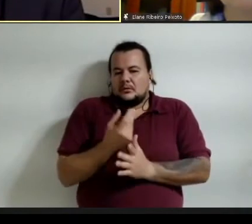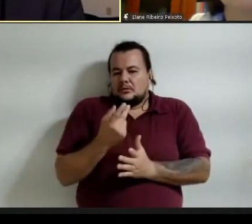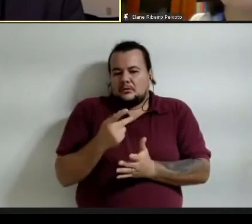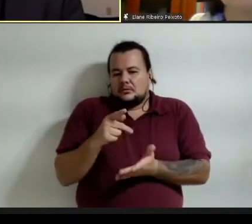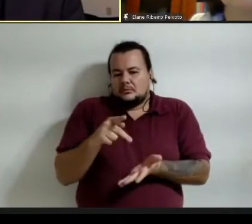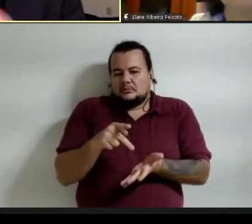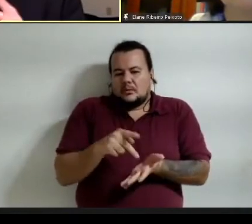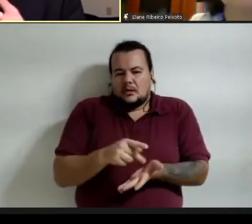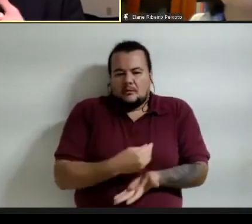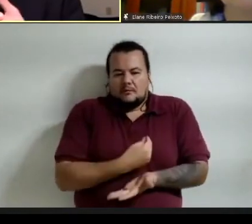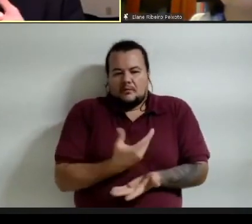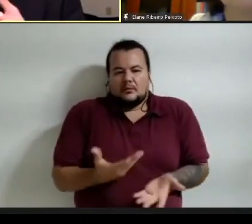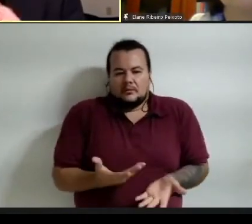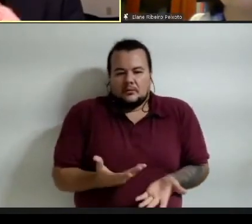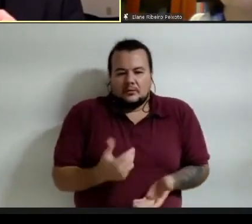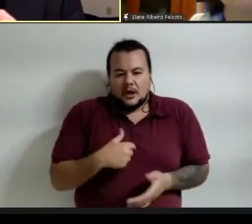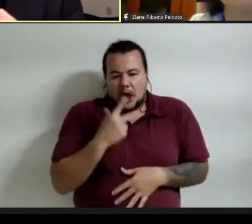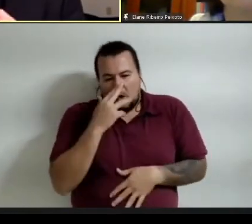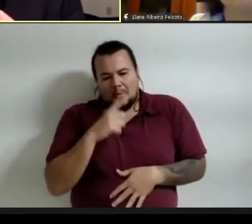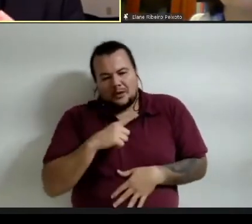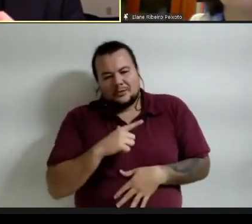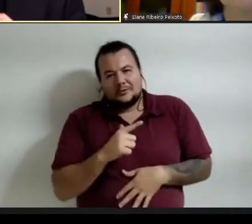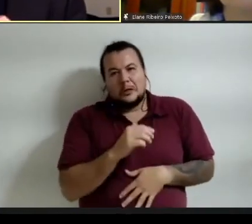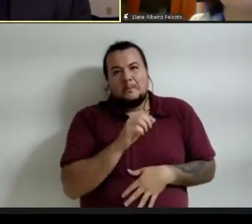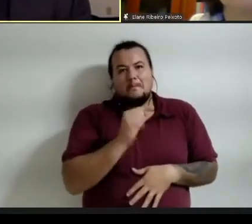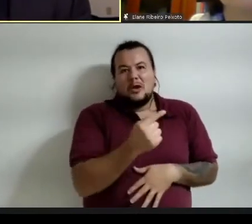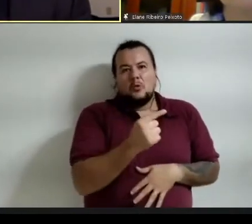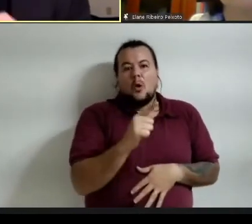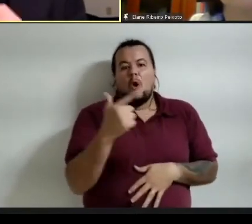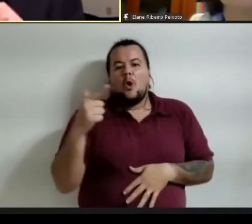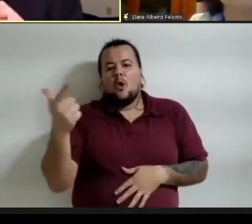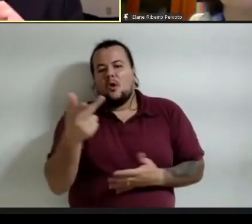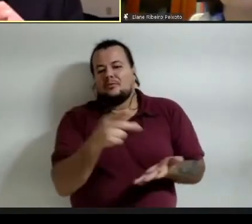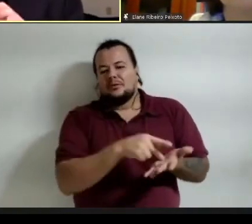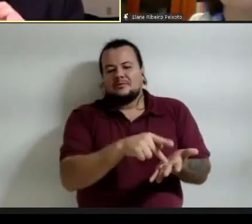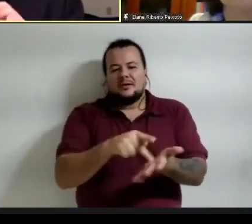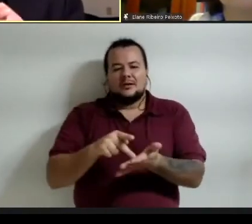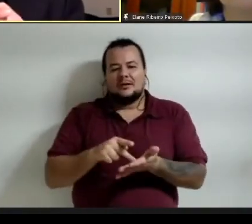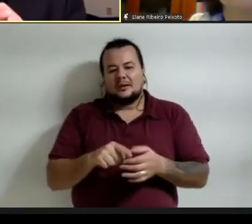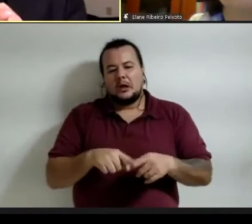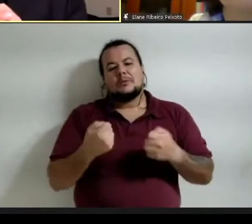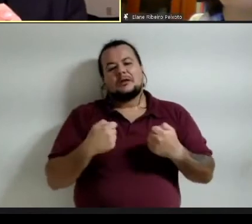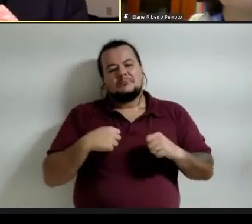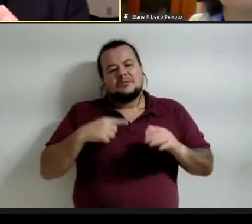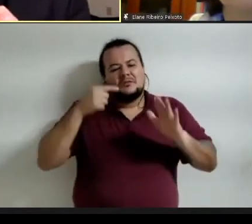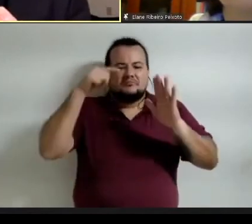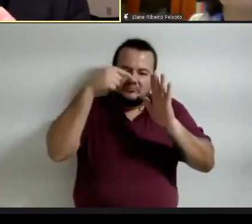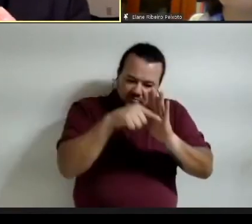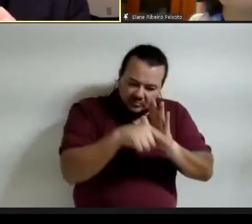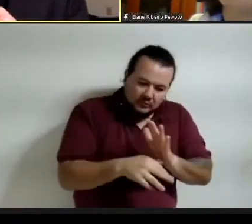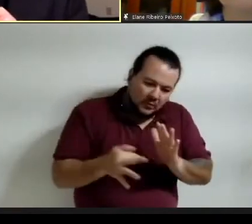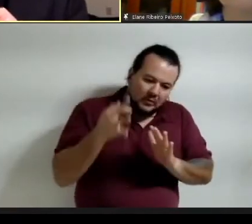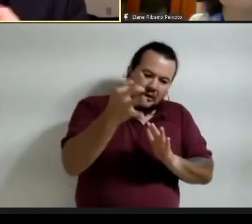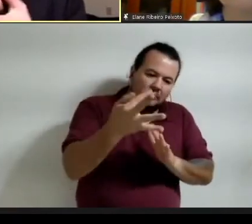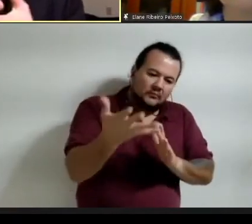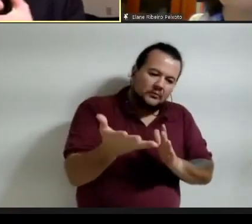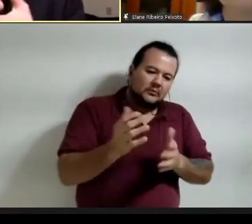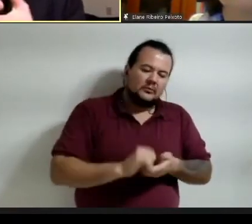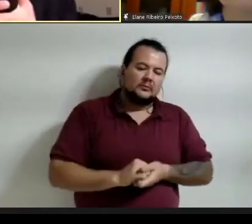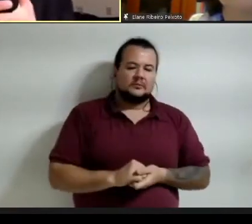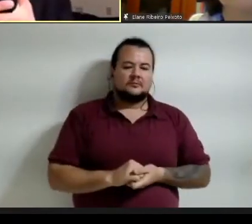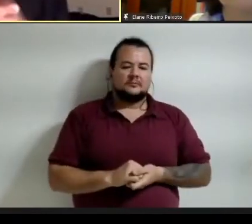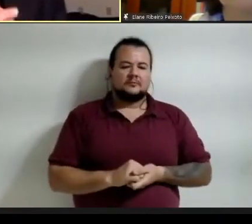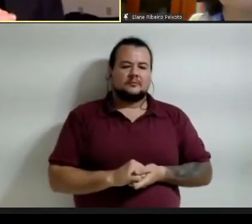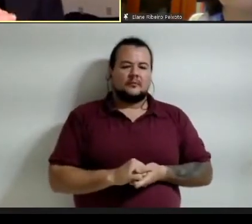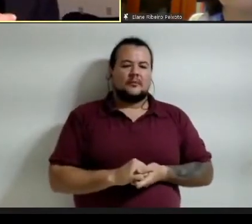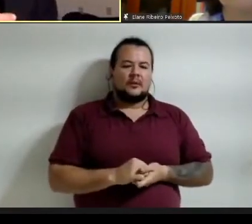que existem mil outras realidades, né? O negócio é que a gente tem que explorar elas daqui para frente. Eu vi o Curris